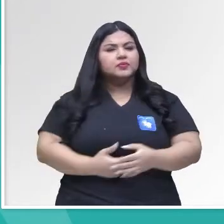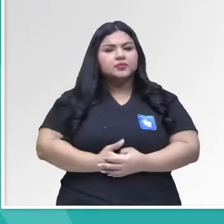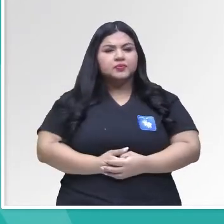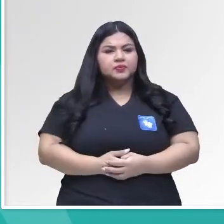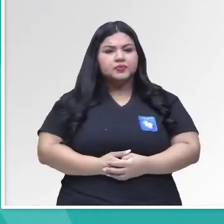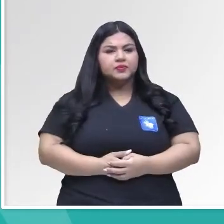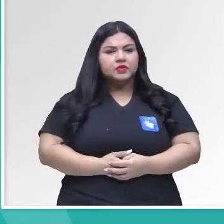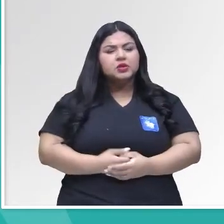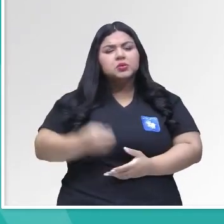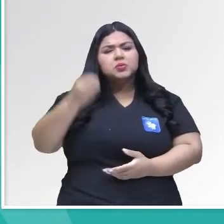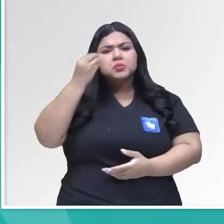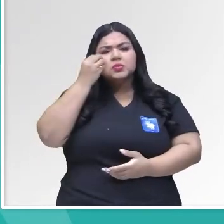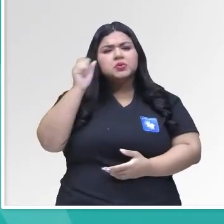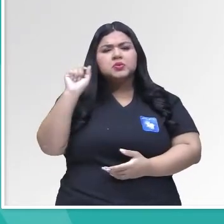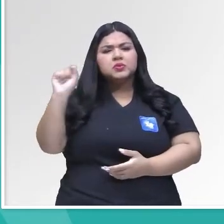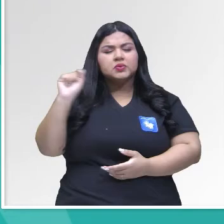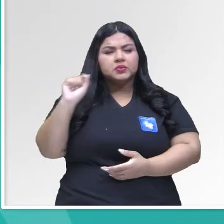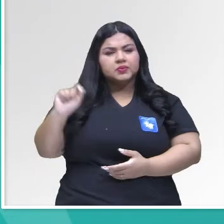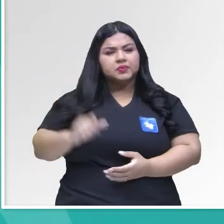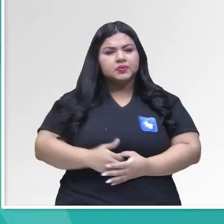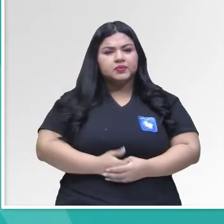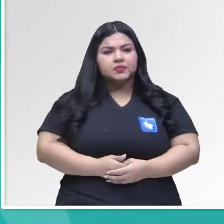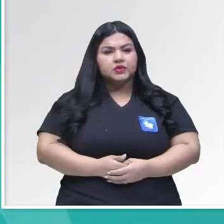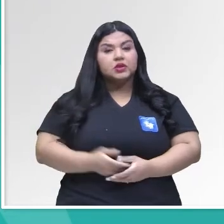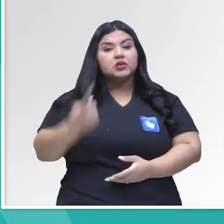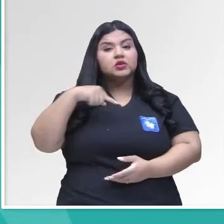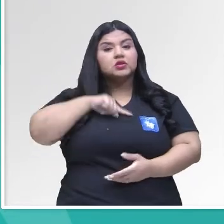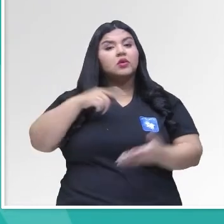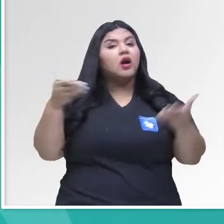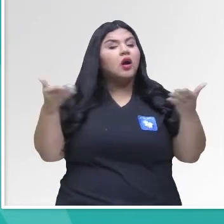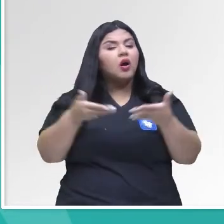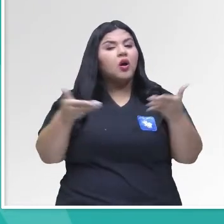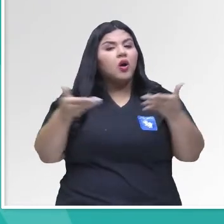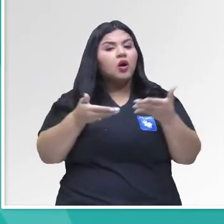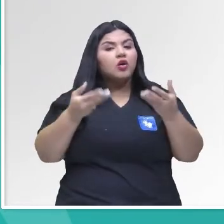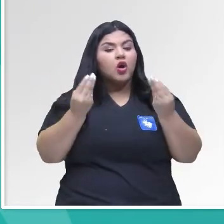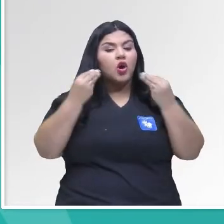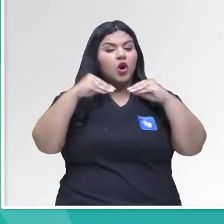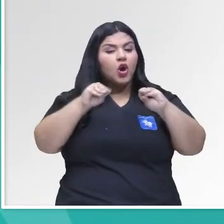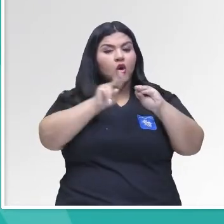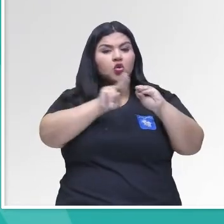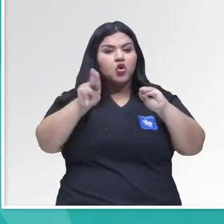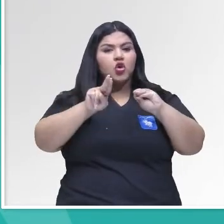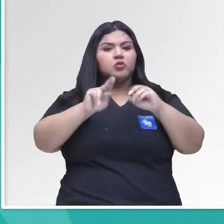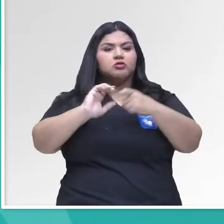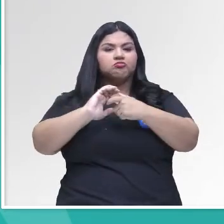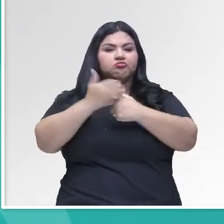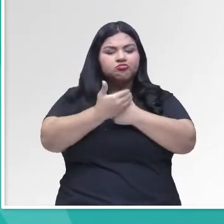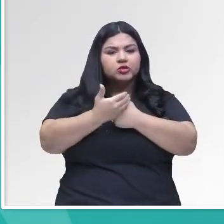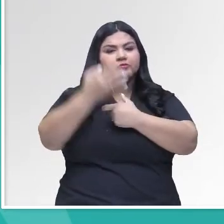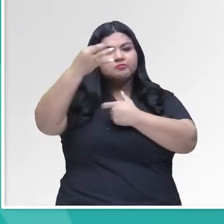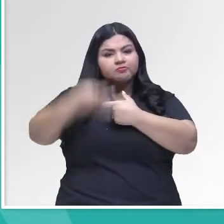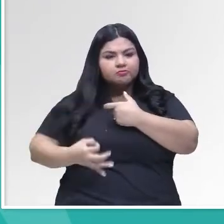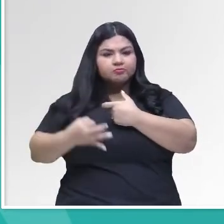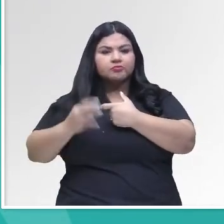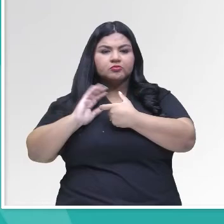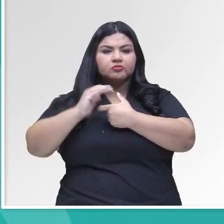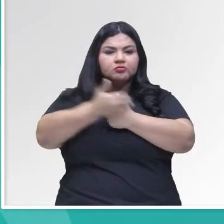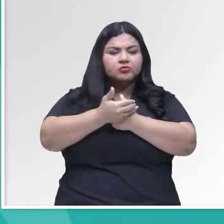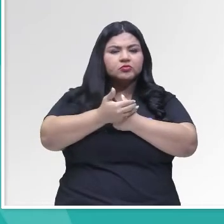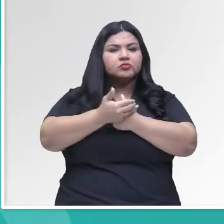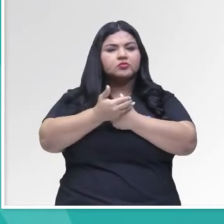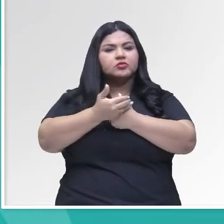que você está observando? Nós estamos agora dando o nome técnico, vamos assim dizer. Tá? É o tal do